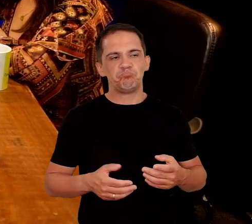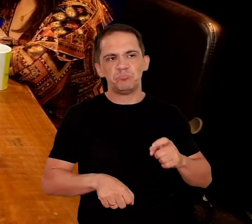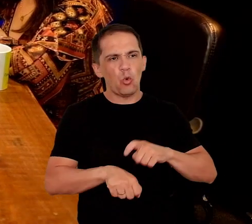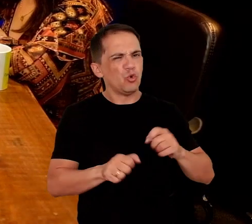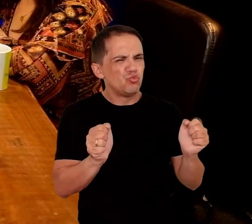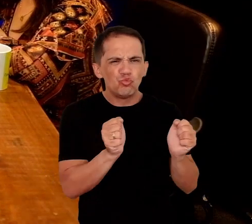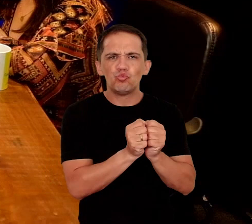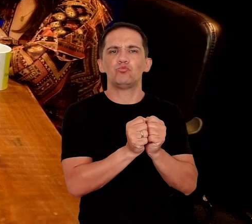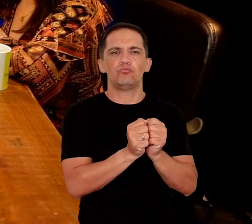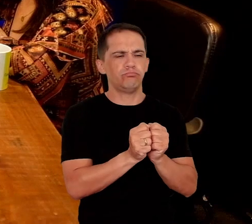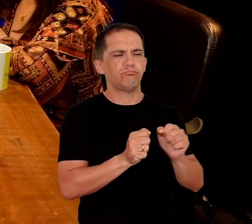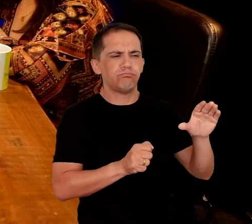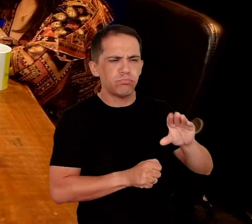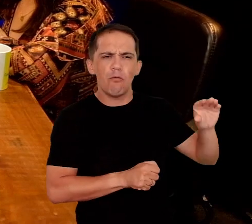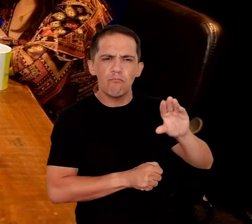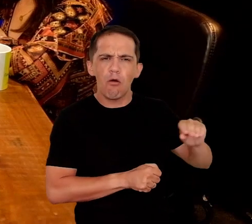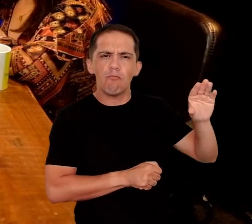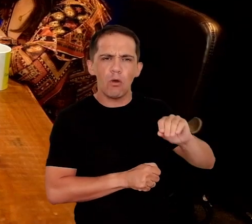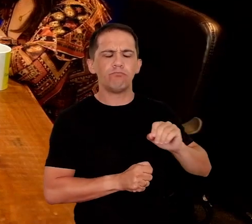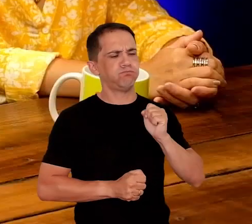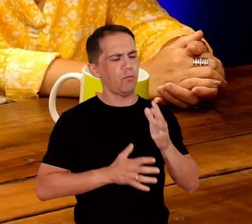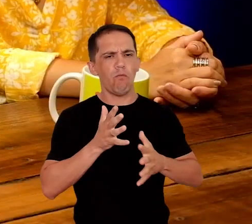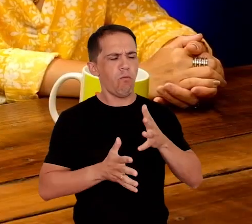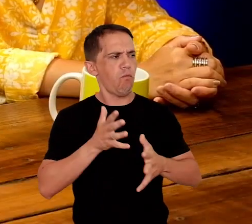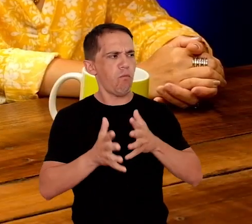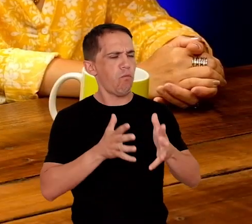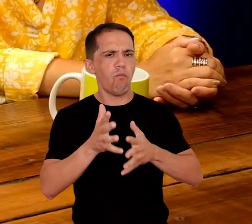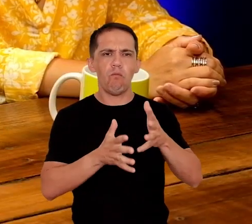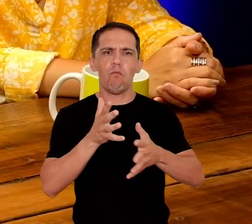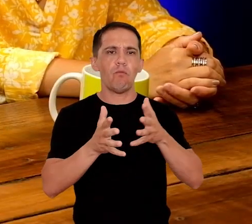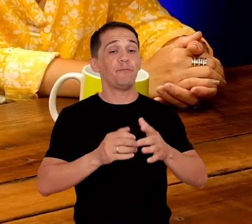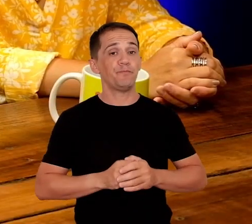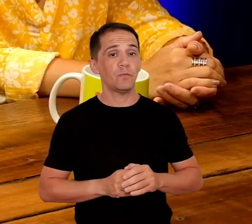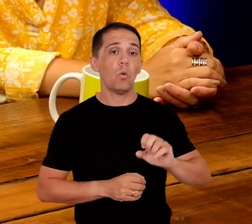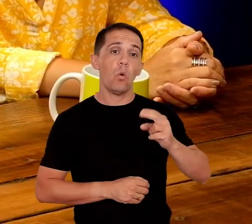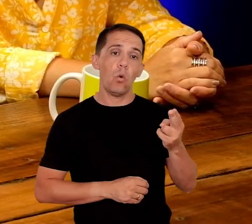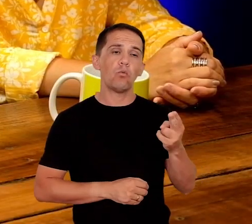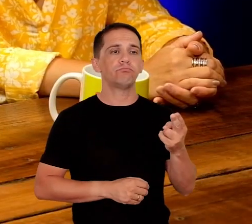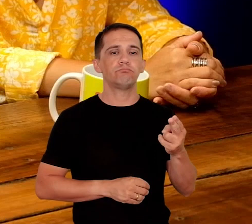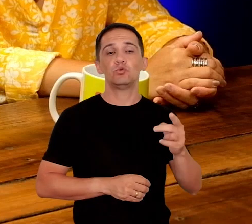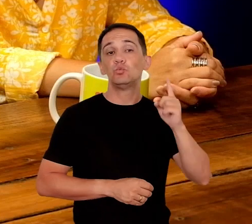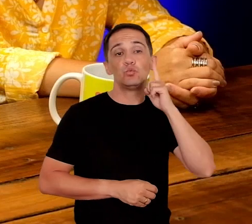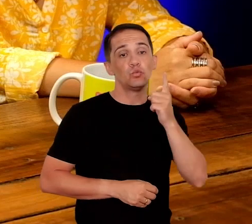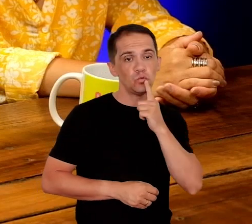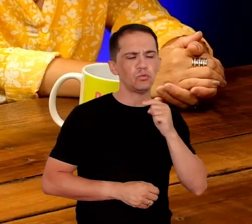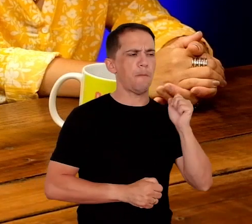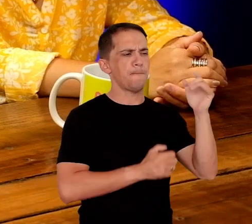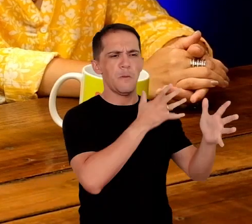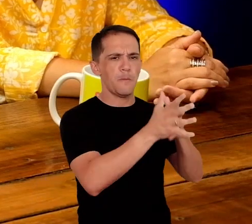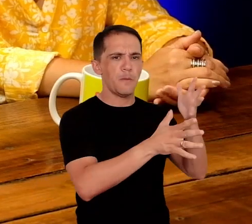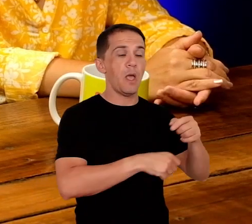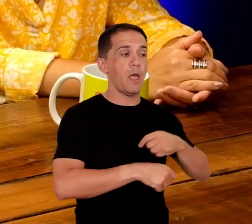ao mesmo tempo, interpreta para o surdo em língua de sinais. Ou vice-versa, né? O surdo